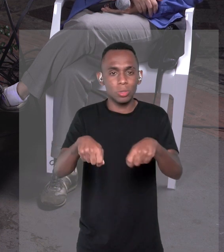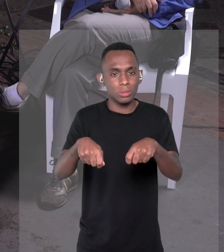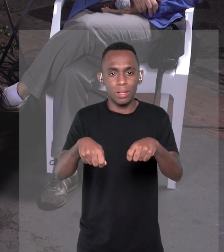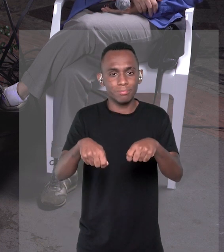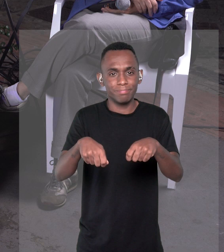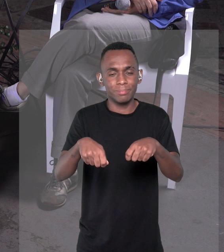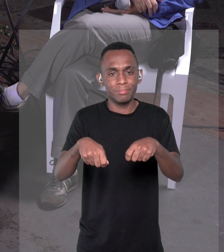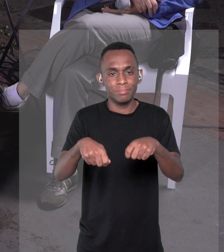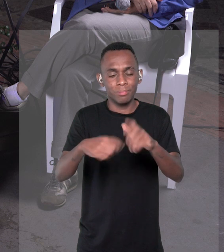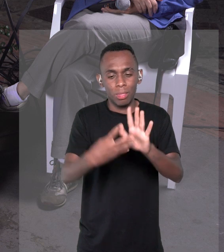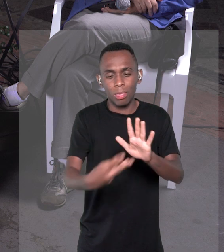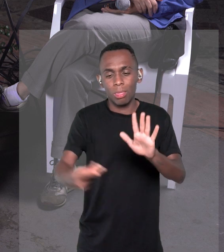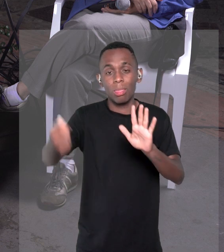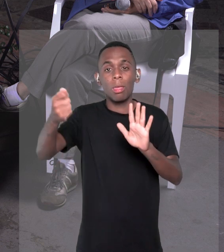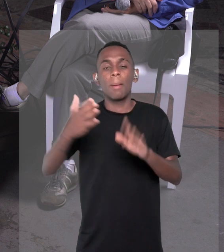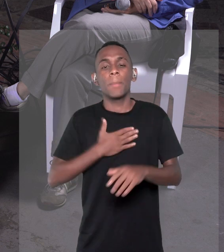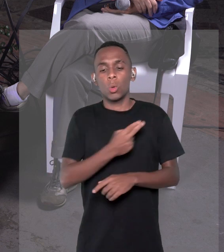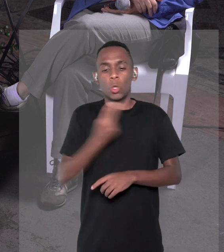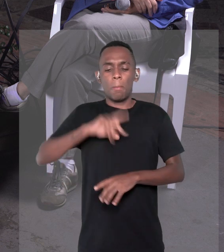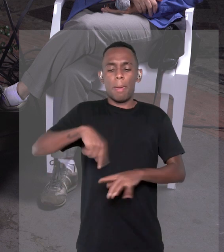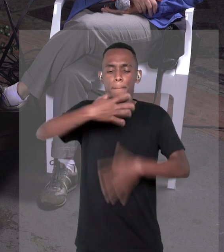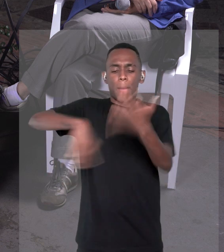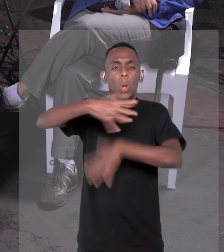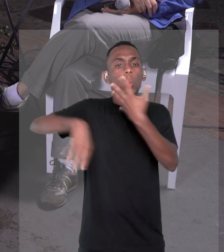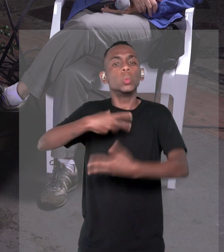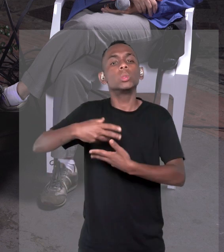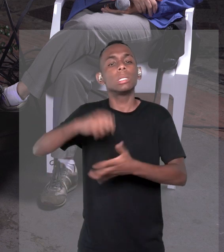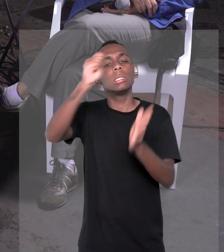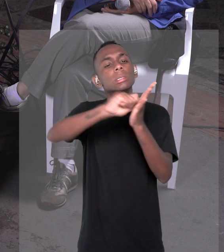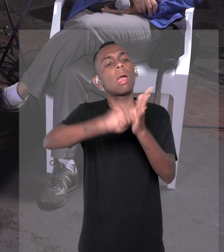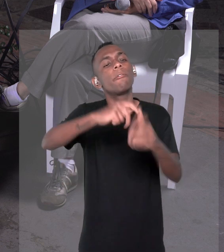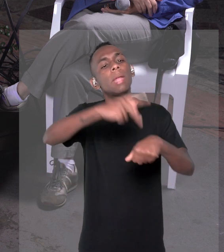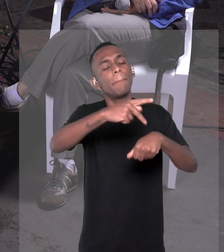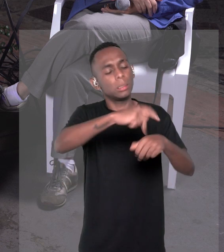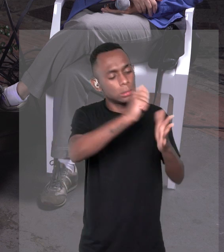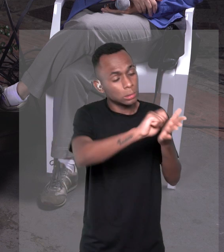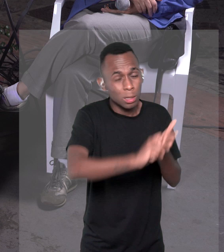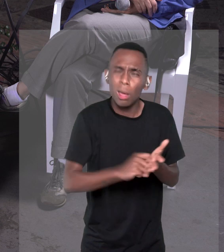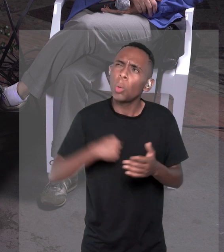homens partidos. Os homens pedem carne, sapatos, fogo.